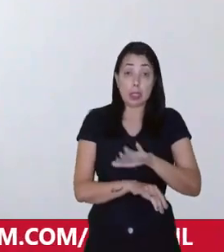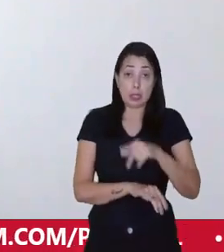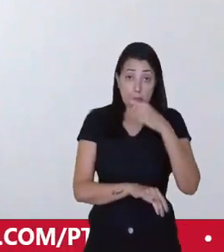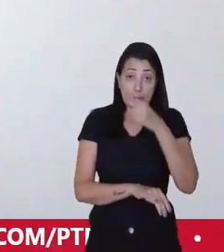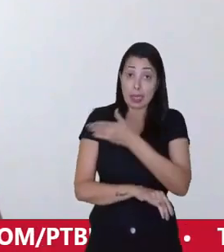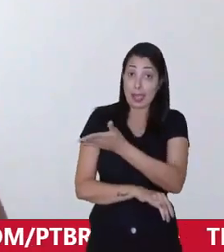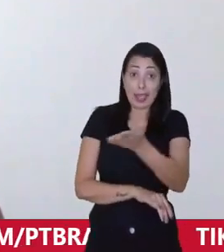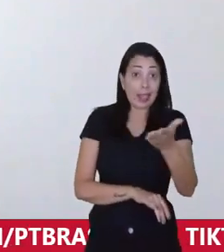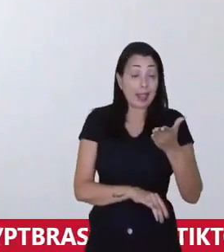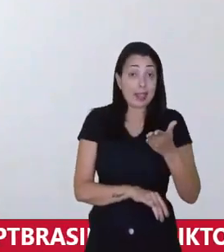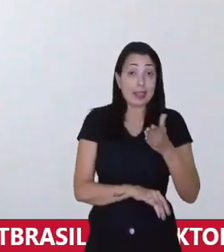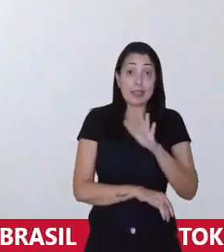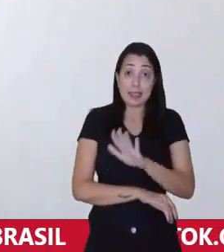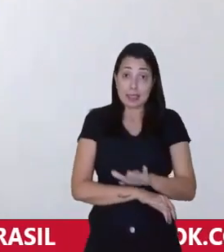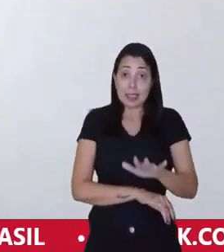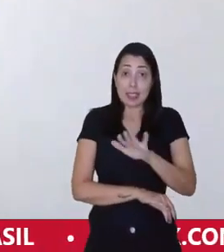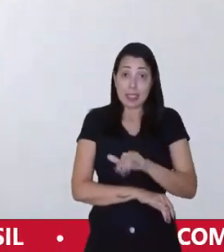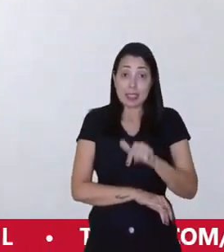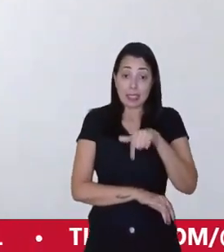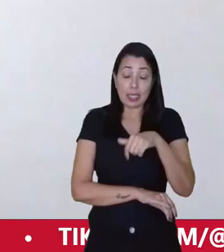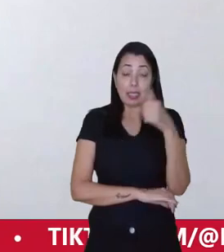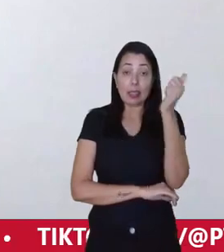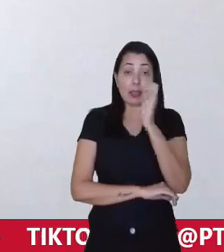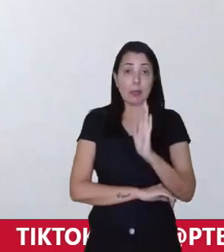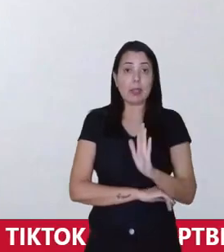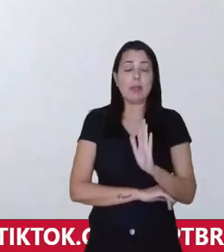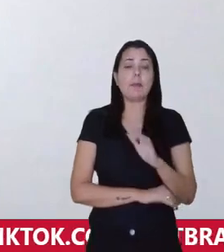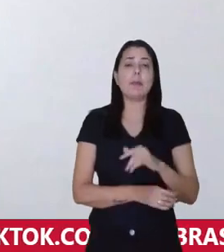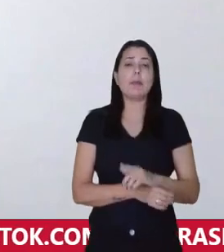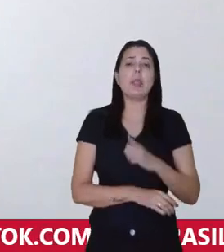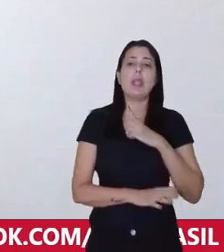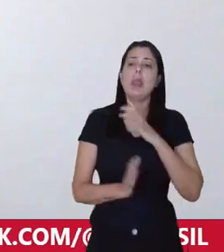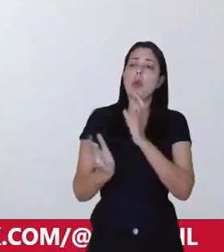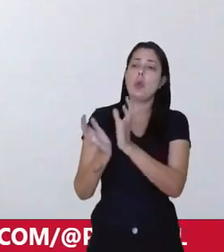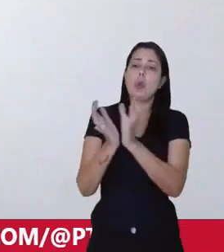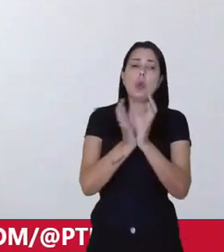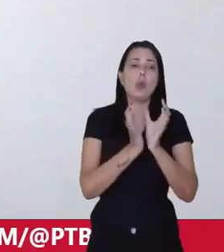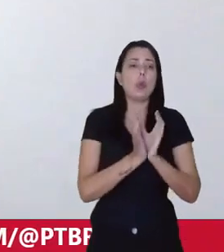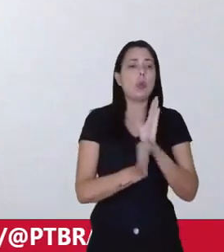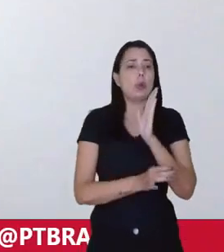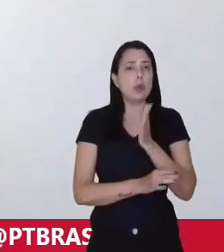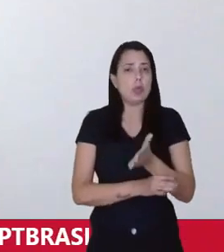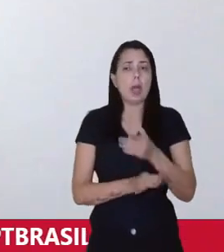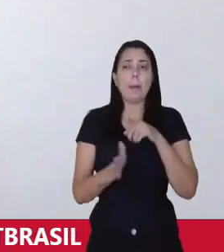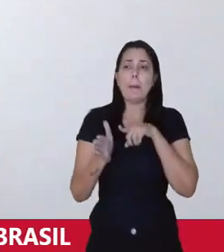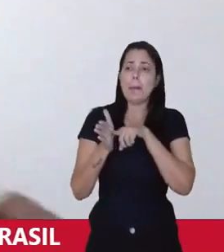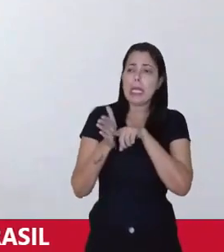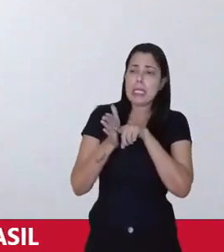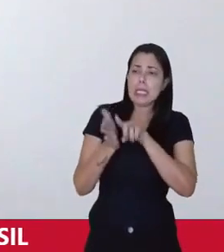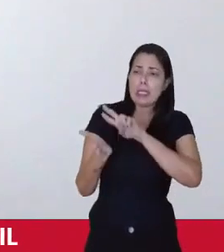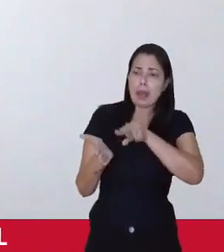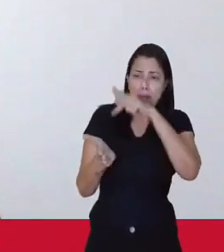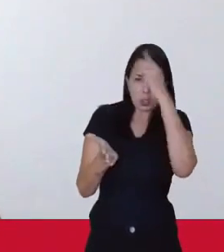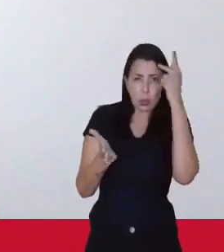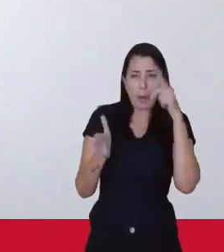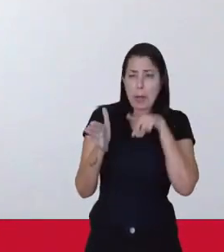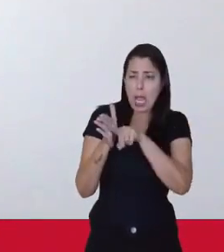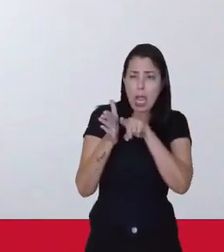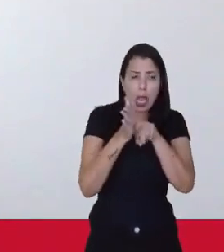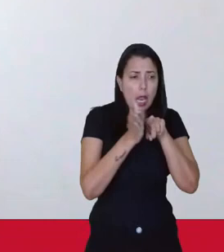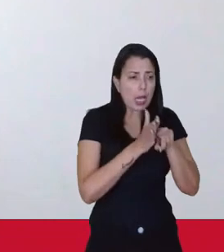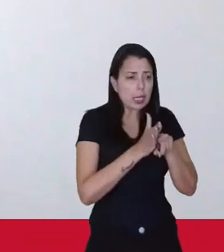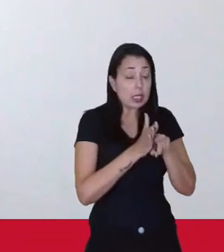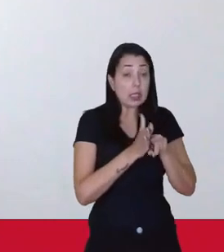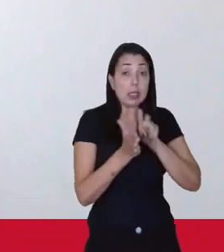essas crianças aqui no Brasil, né? Nós temos um grupo já considerável de pesquisadores, em